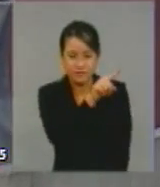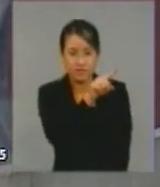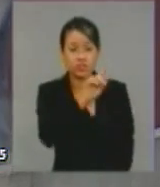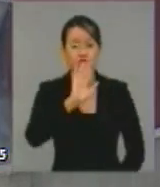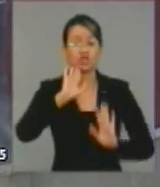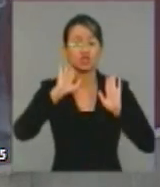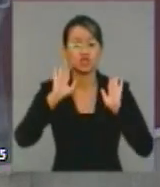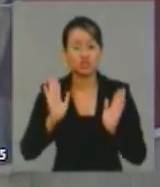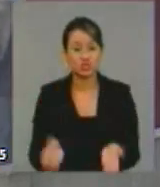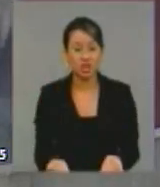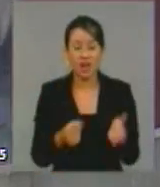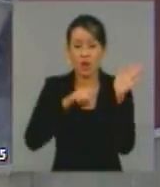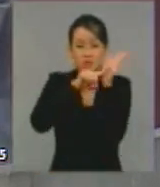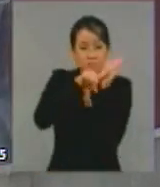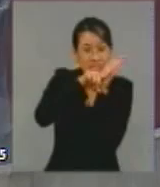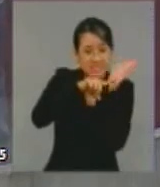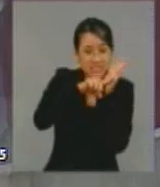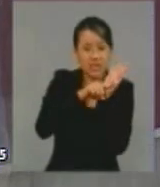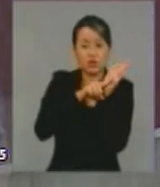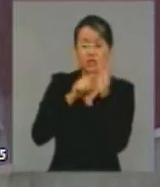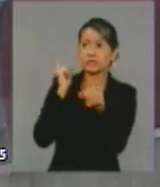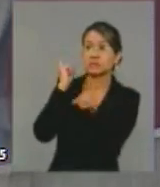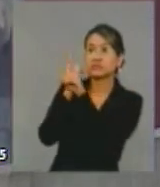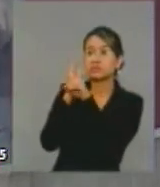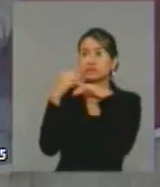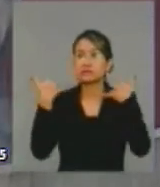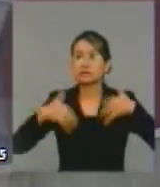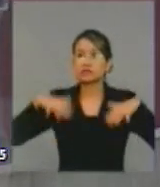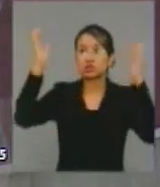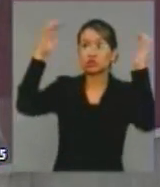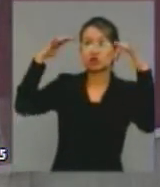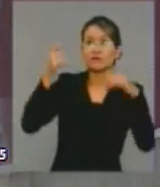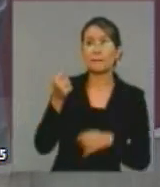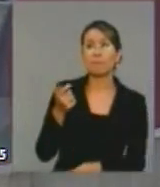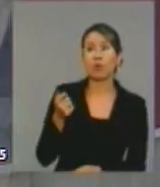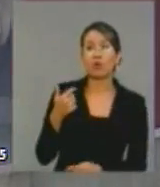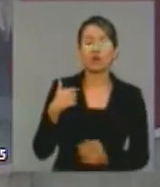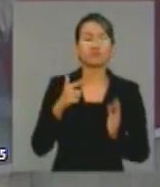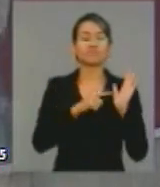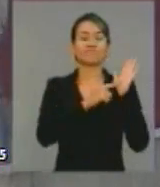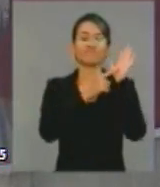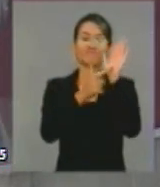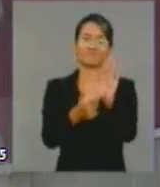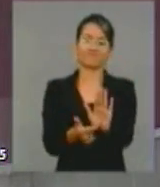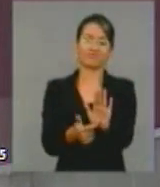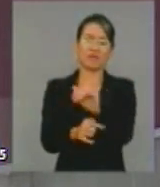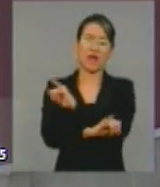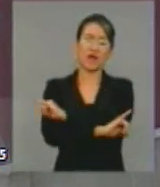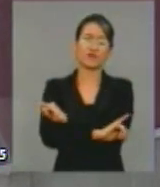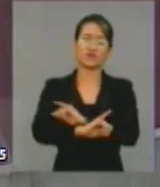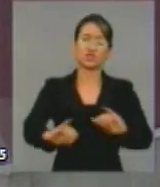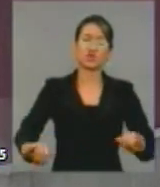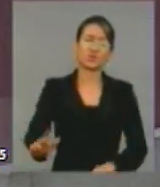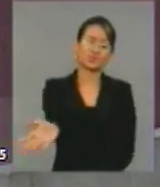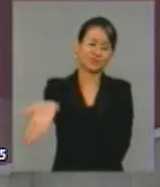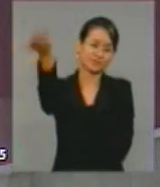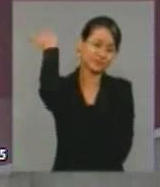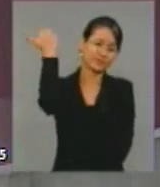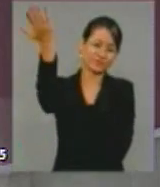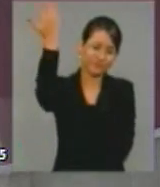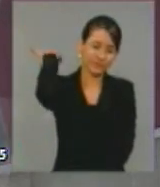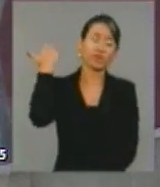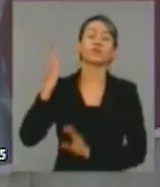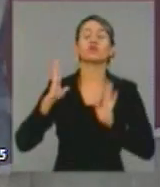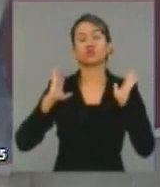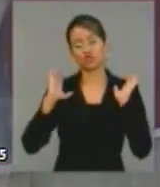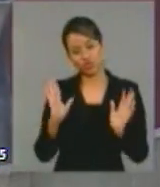nós éramos cegos. Os movimentos sociais, a articulação do semiárido, o Fórum em Defesa das Águas já